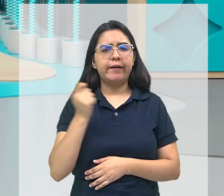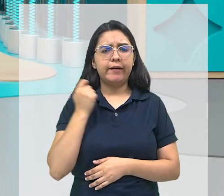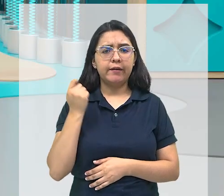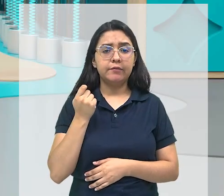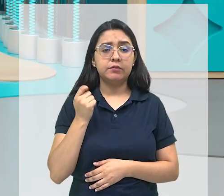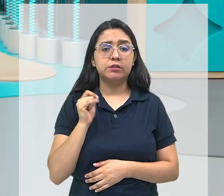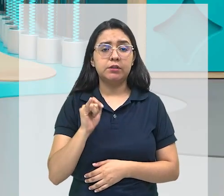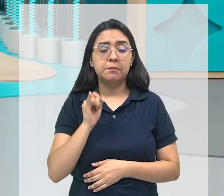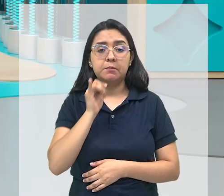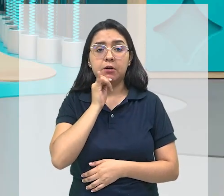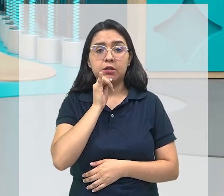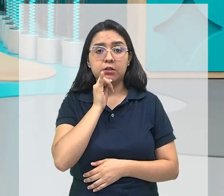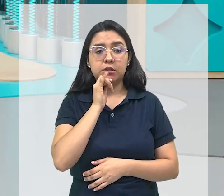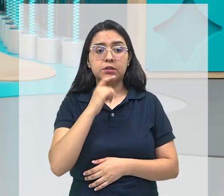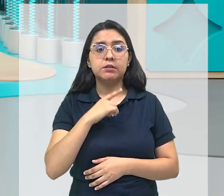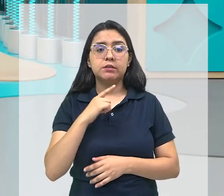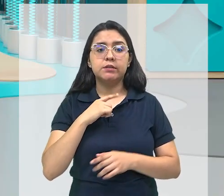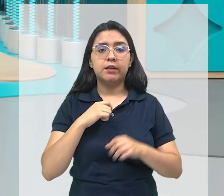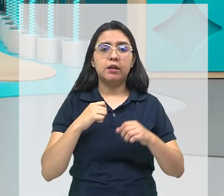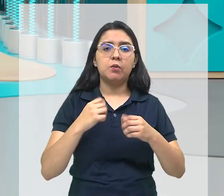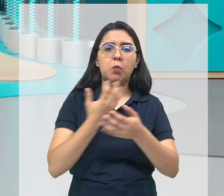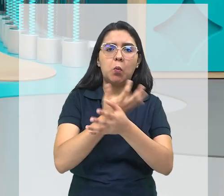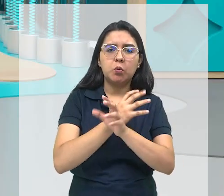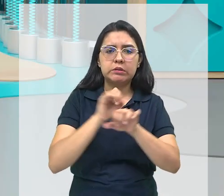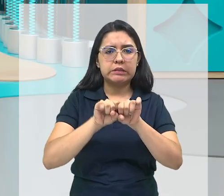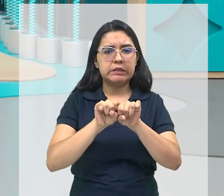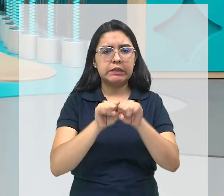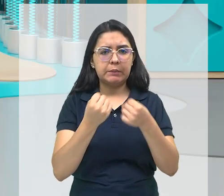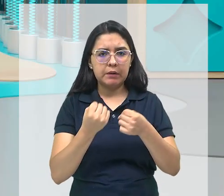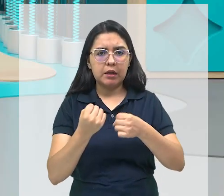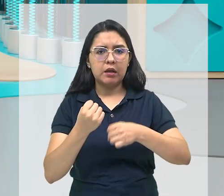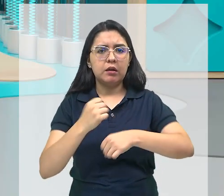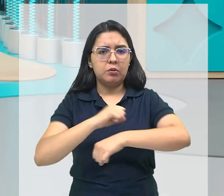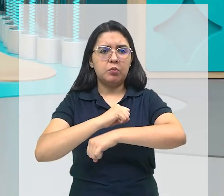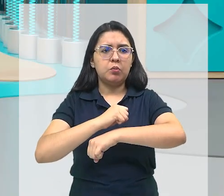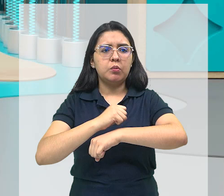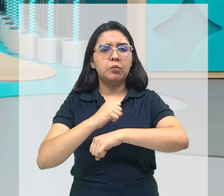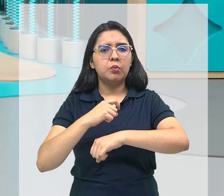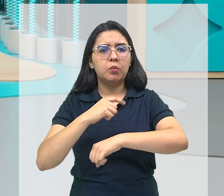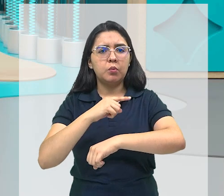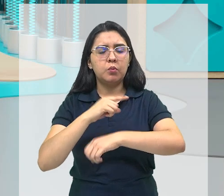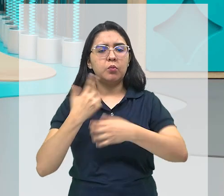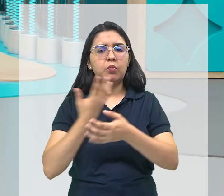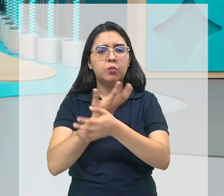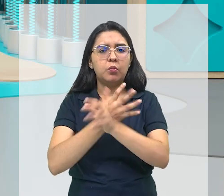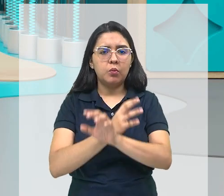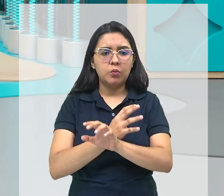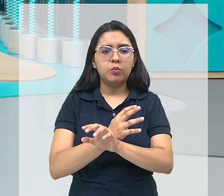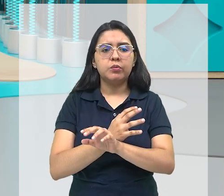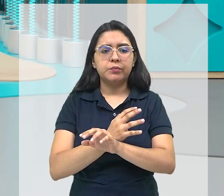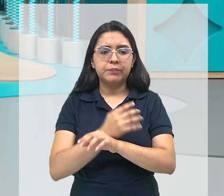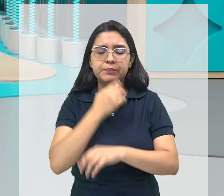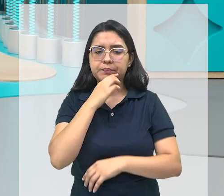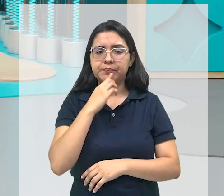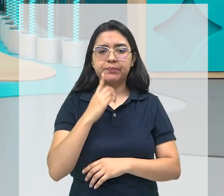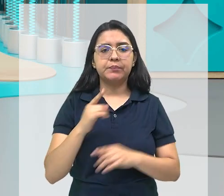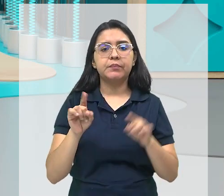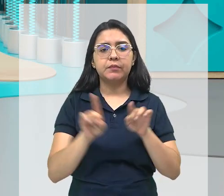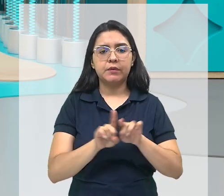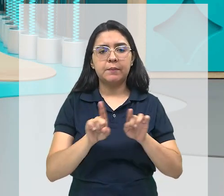por exemplo, fraturas, né, que você é visível o caso de fraturas